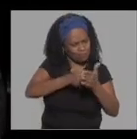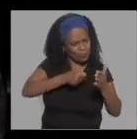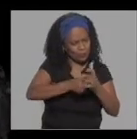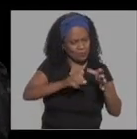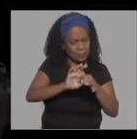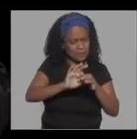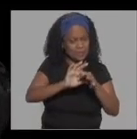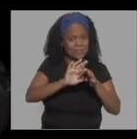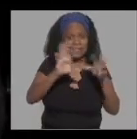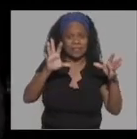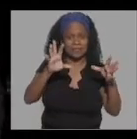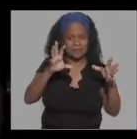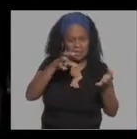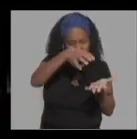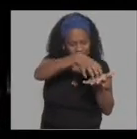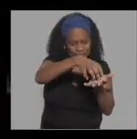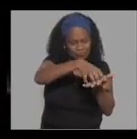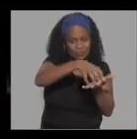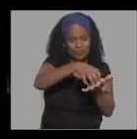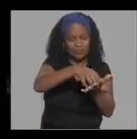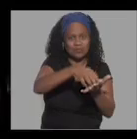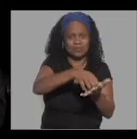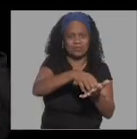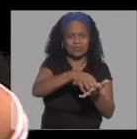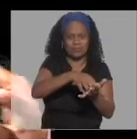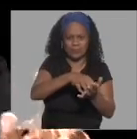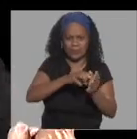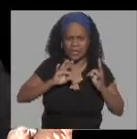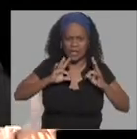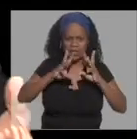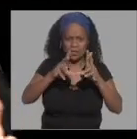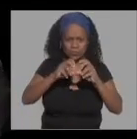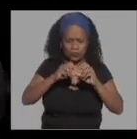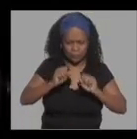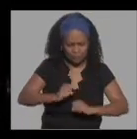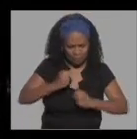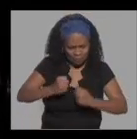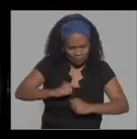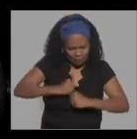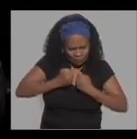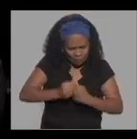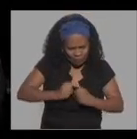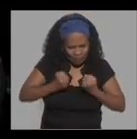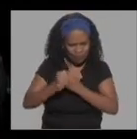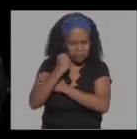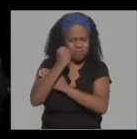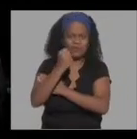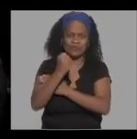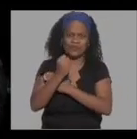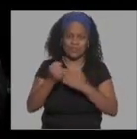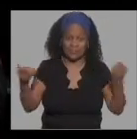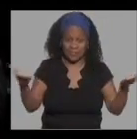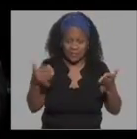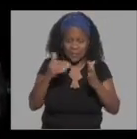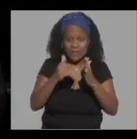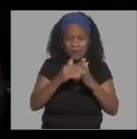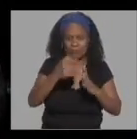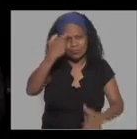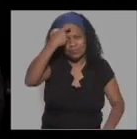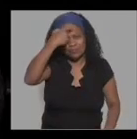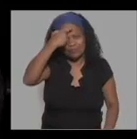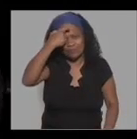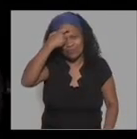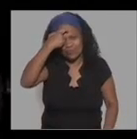libertário ele era uma espécie de zumbi dos palmares isso tudo foi me fortalecendo para chegar a esse ponto não uma